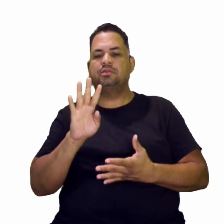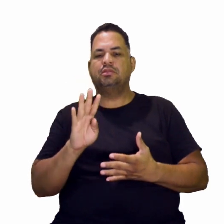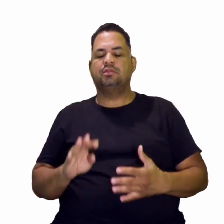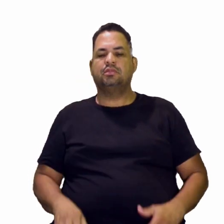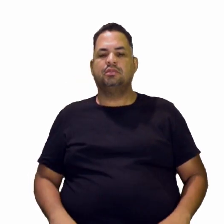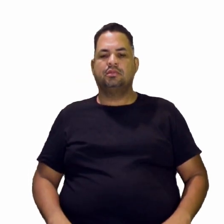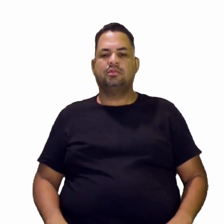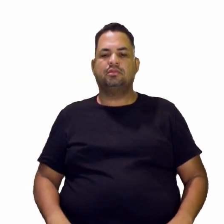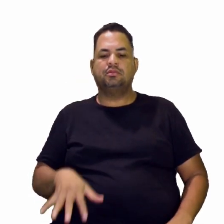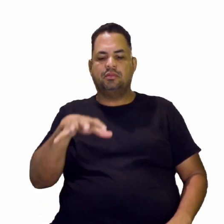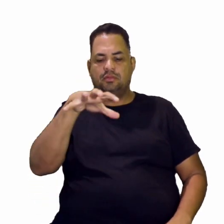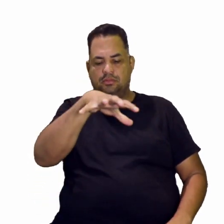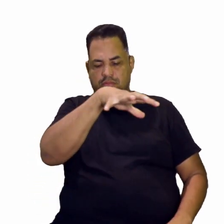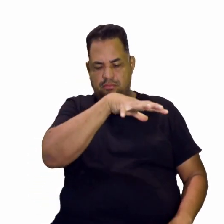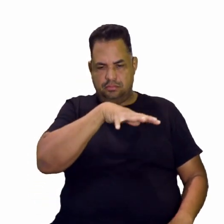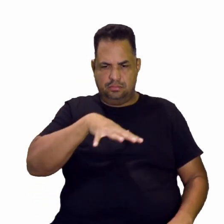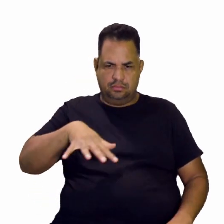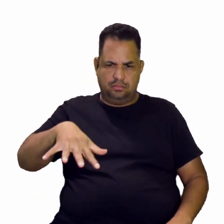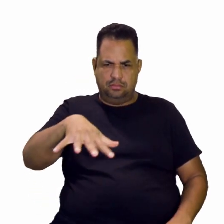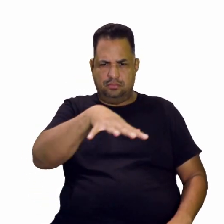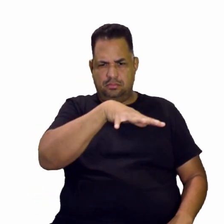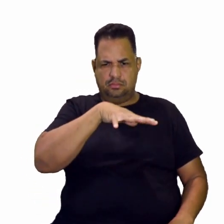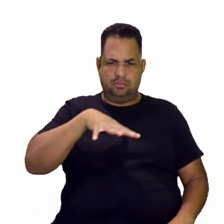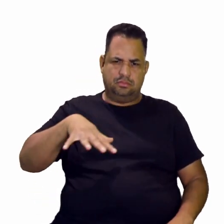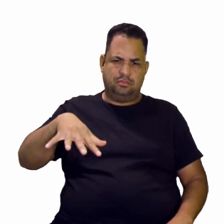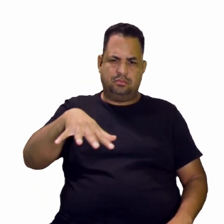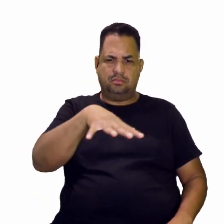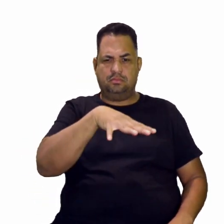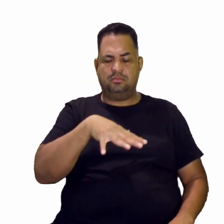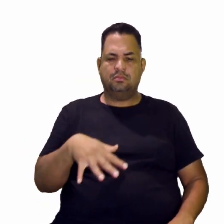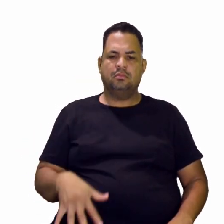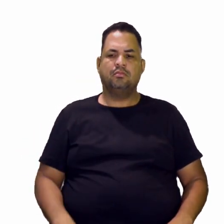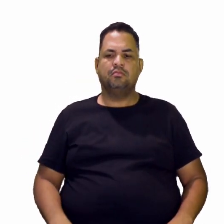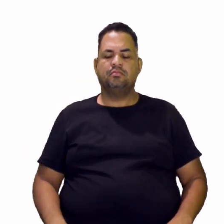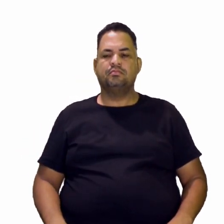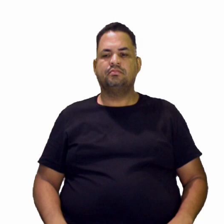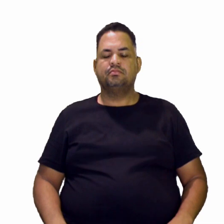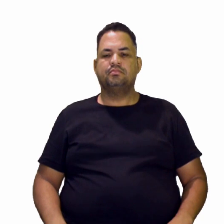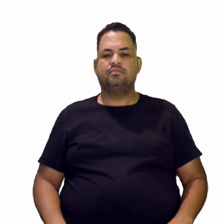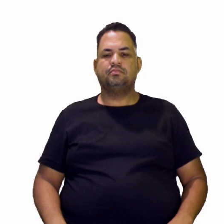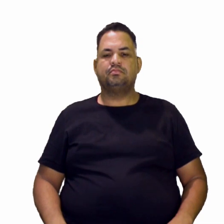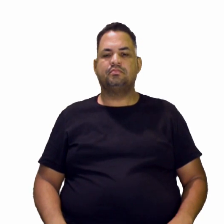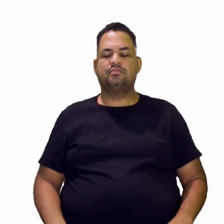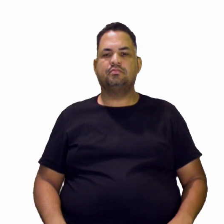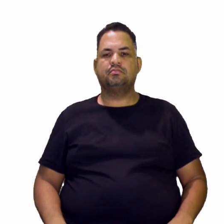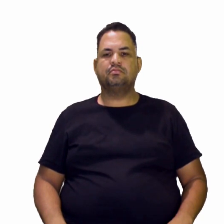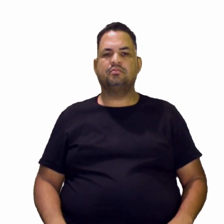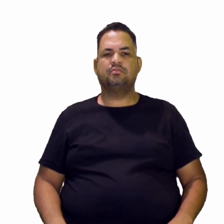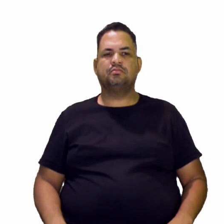habitat, ou hábitat, né? Eu também tenho o costume de chamar de hábitat, tá bom?